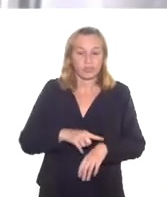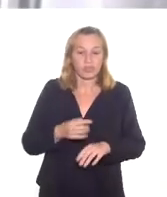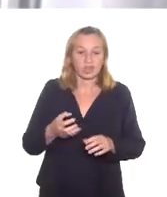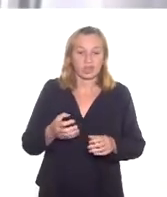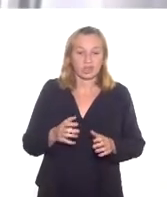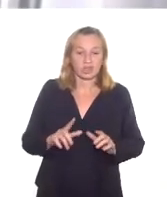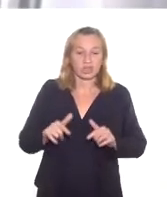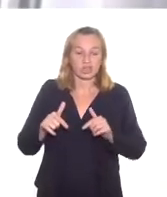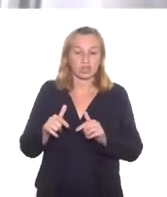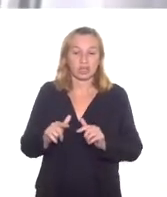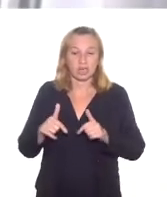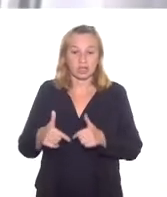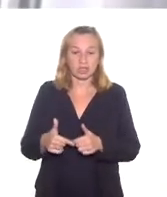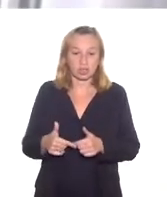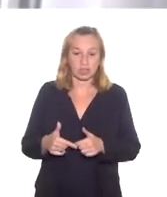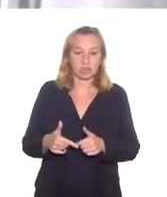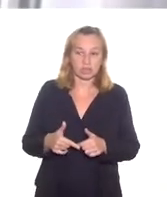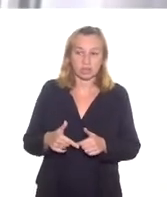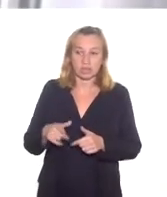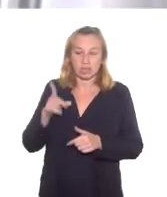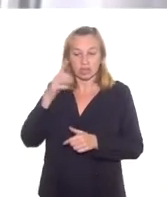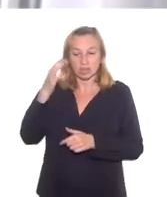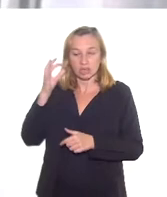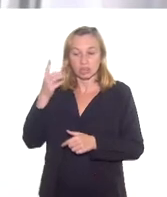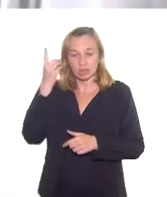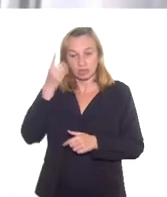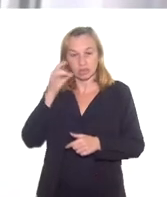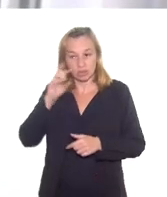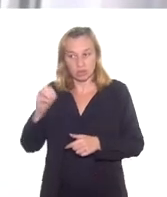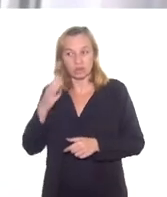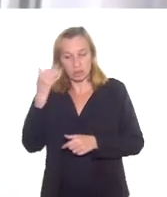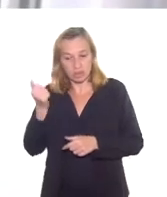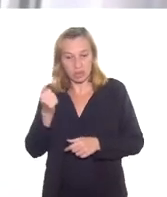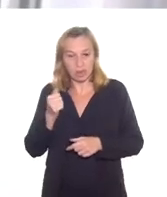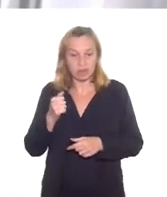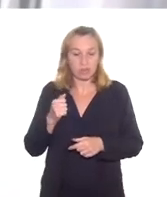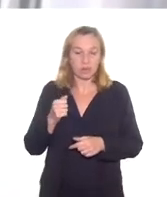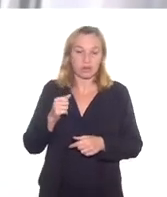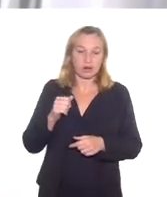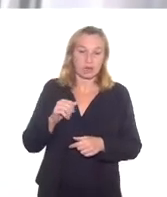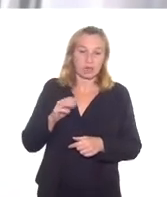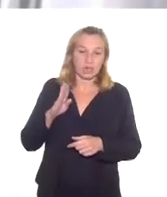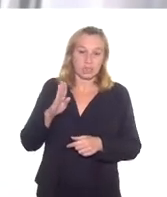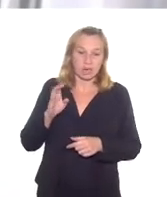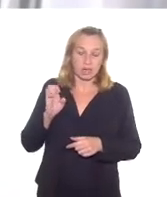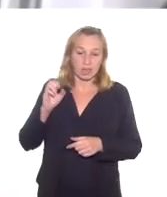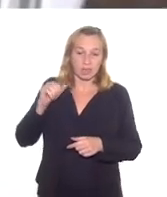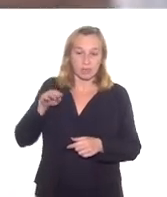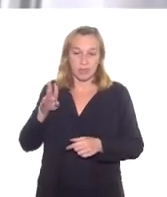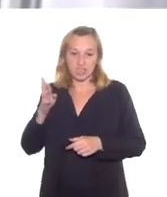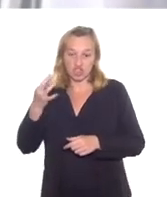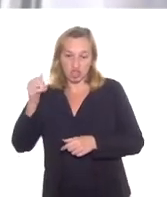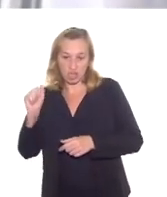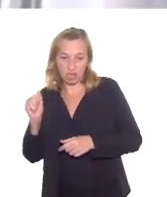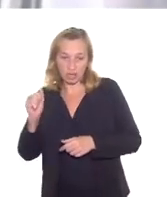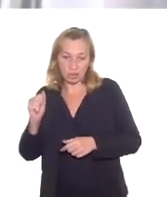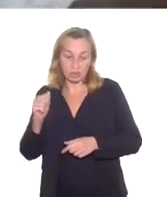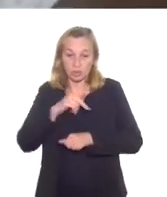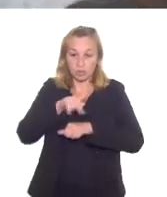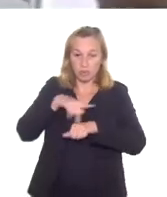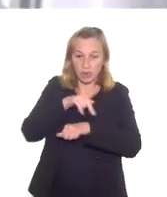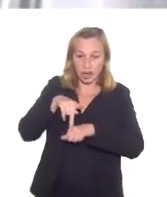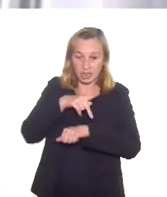funcionar, o deputado Dionísio Lins sabe muito bem disso, melhor do que eu, chegou a funcionar como embaixada de um país estrangeiro, e eles foram à